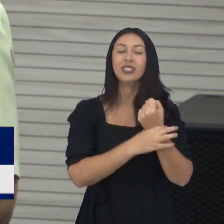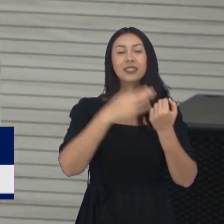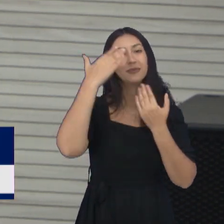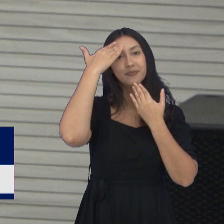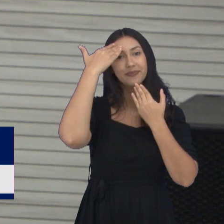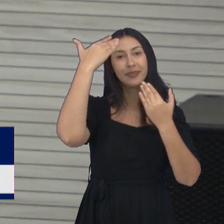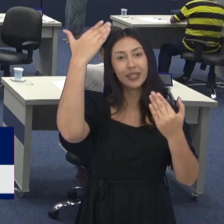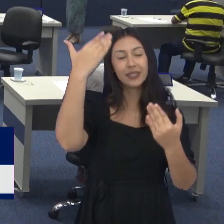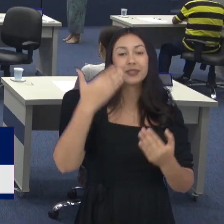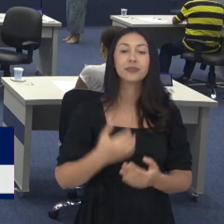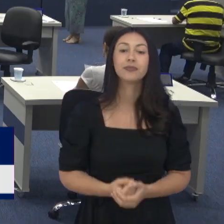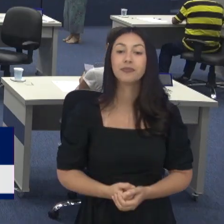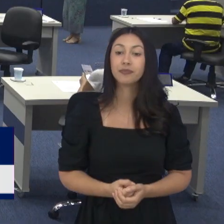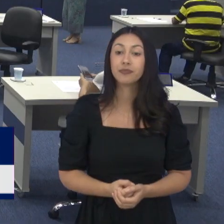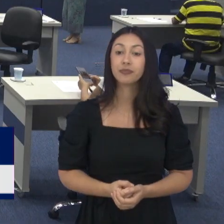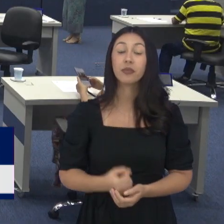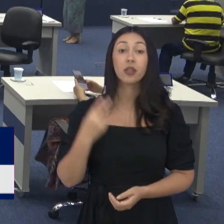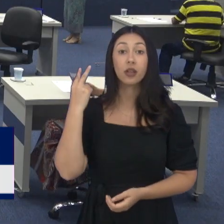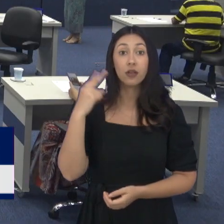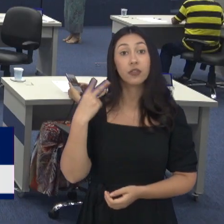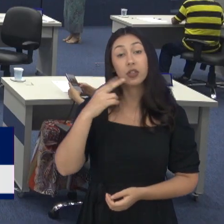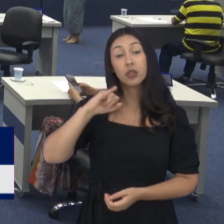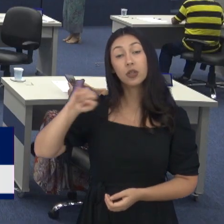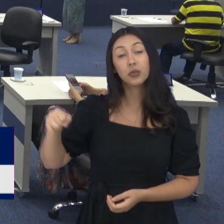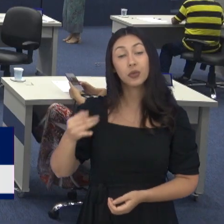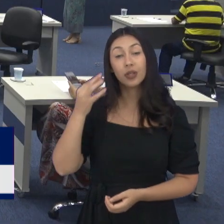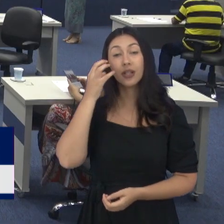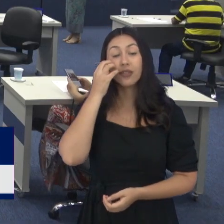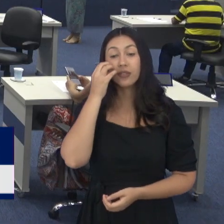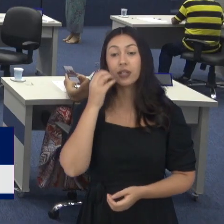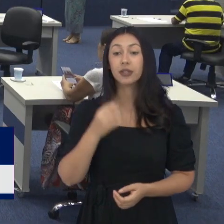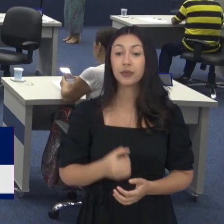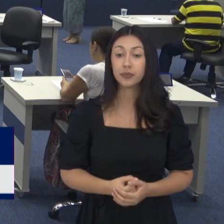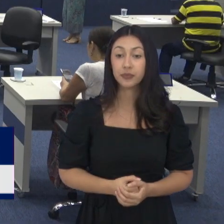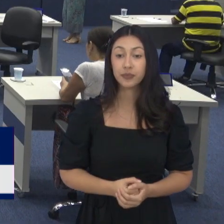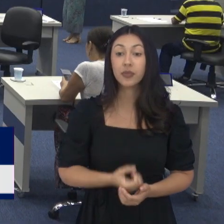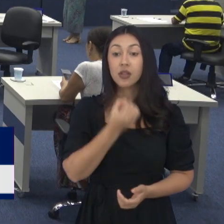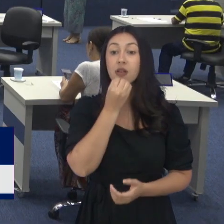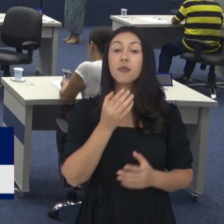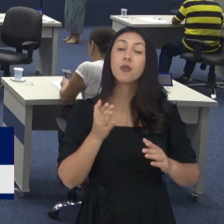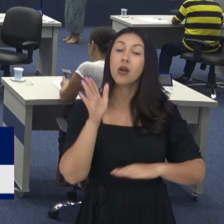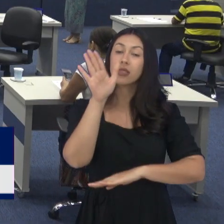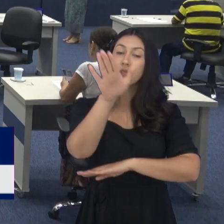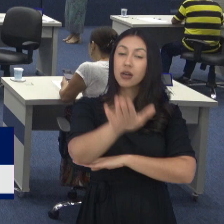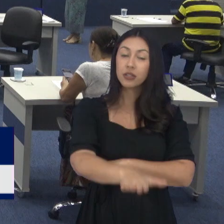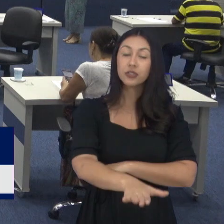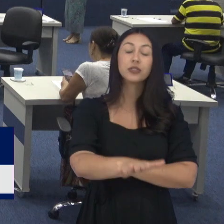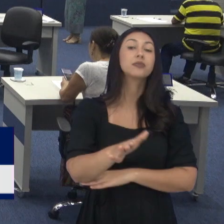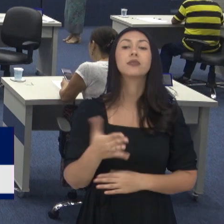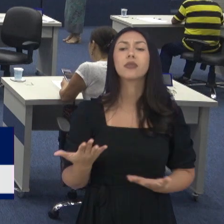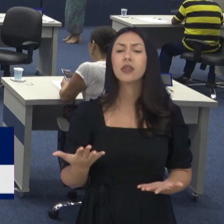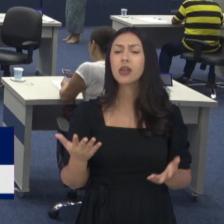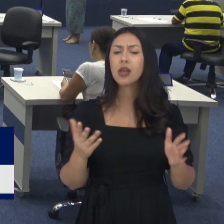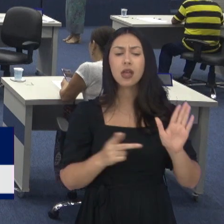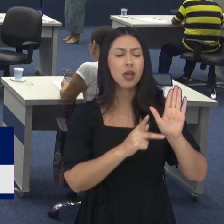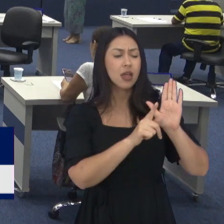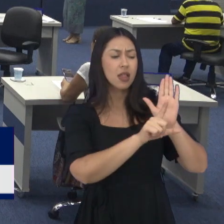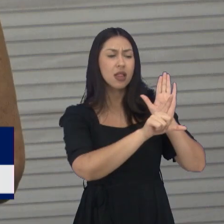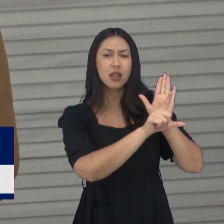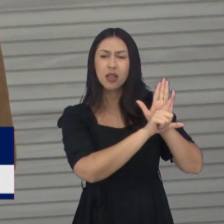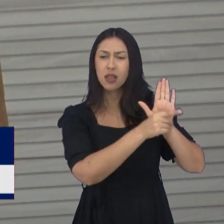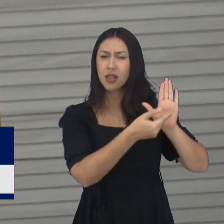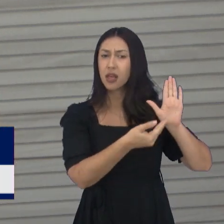senhor presidente. Questão de ordem, a vereadora Juliana Fraga. Boa tarde, senhor presidente. Essa questão da lei da saidinha é